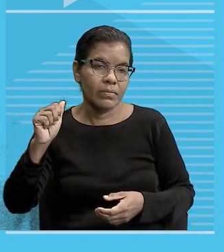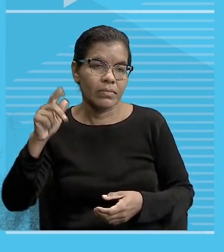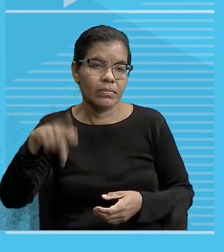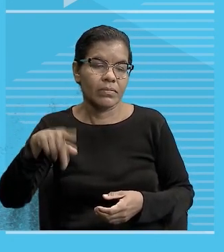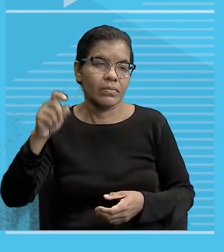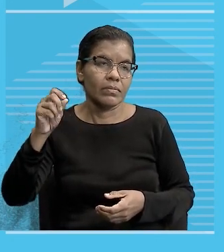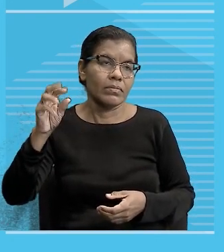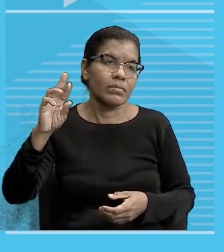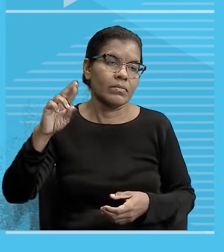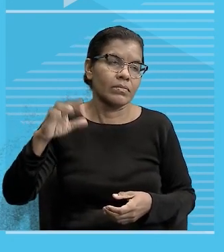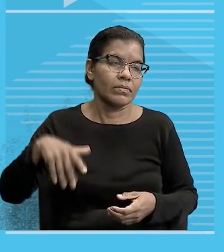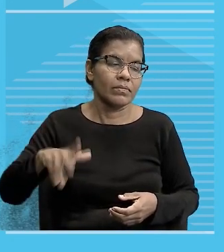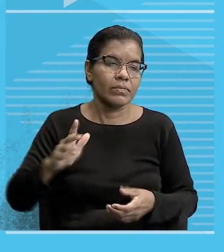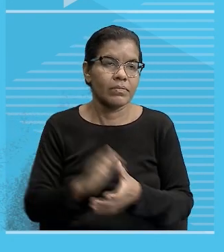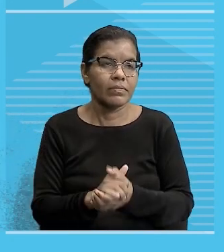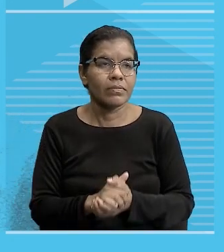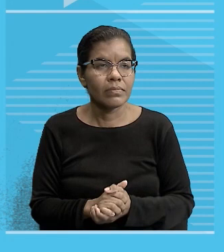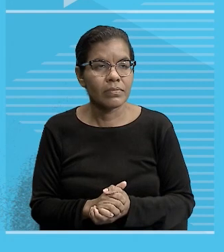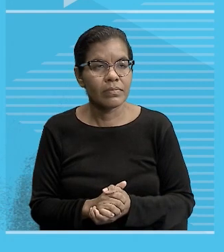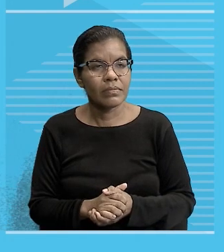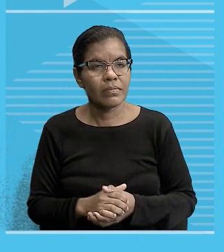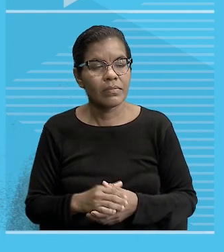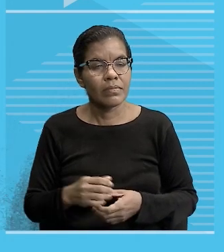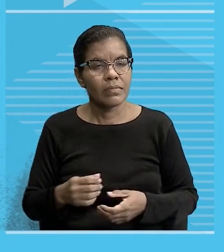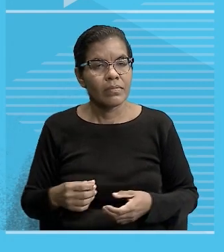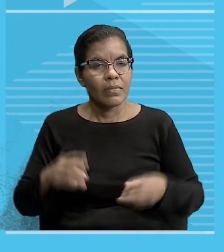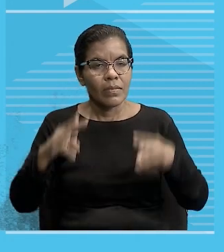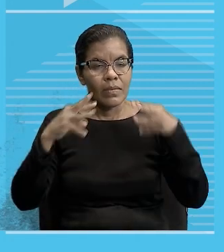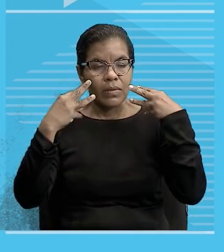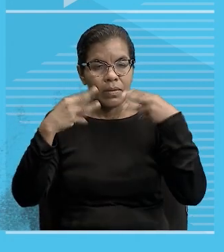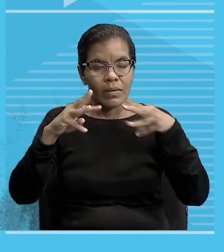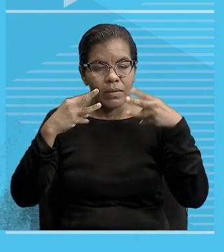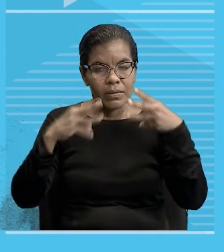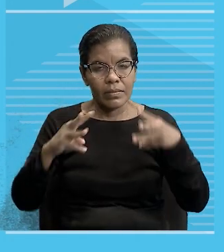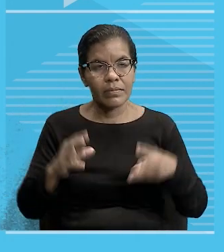então gente o marketing